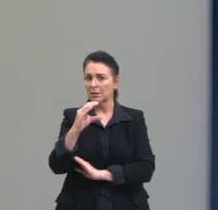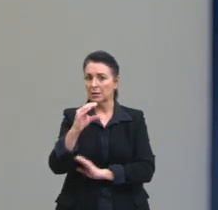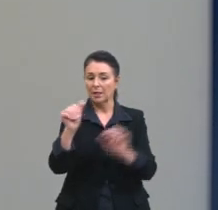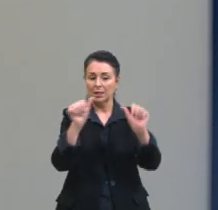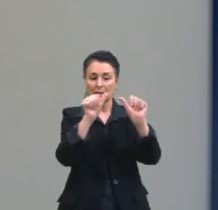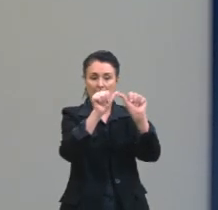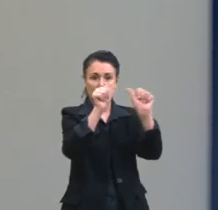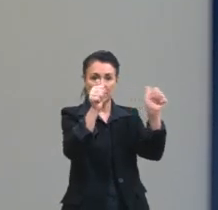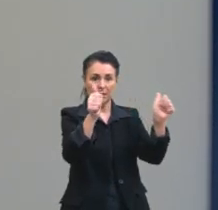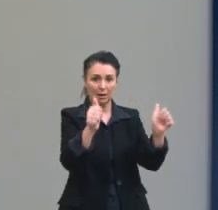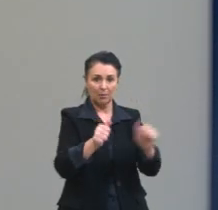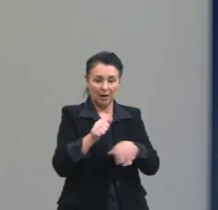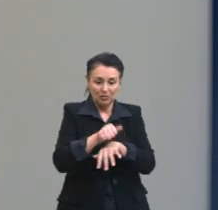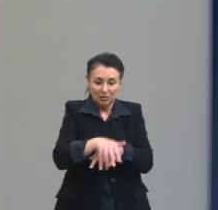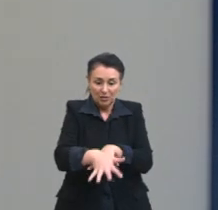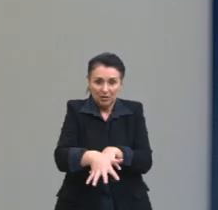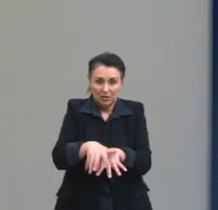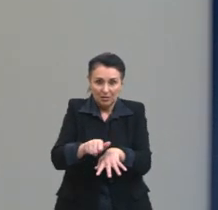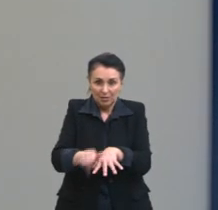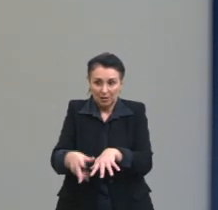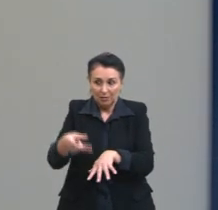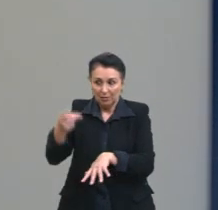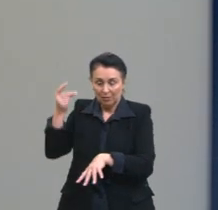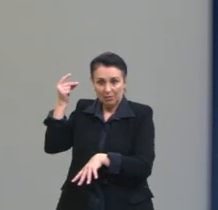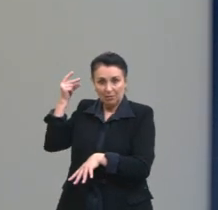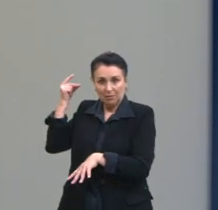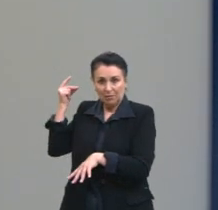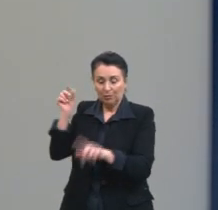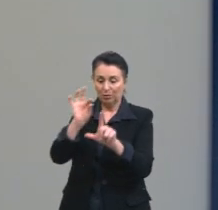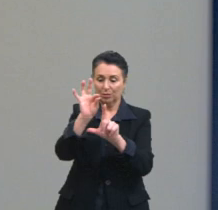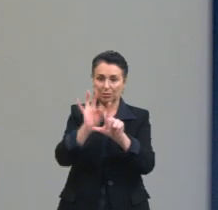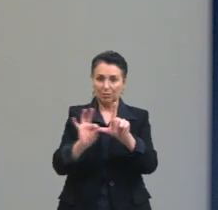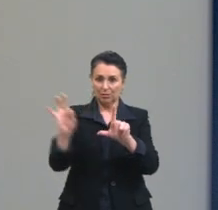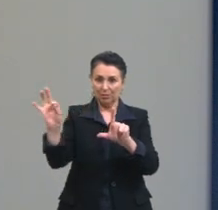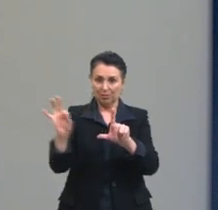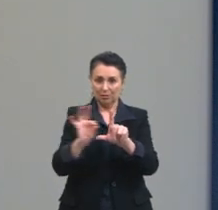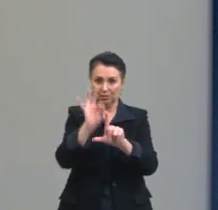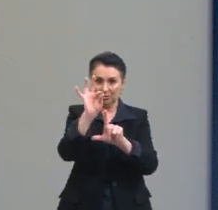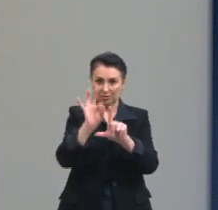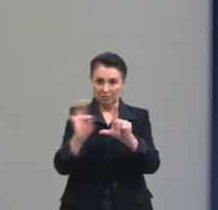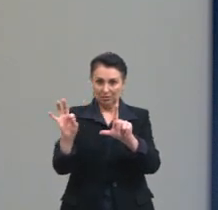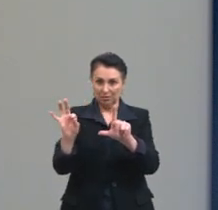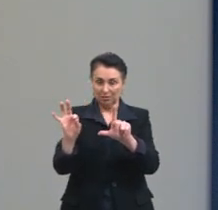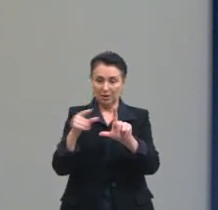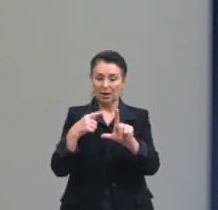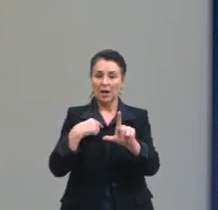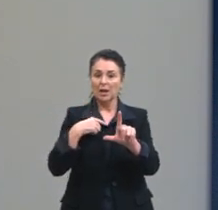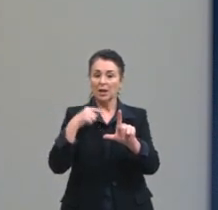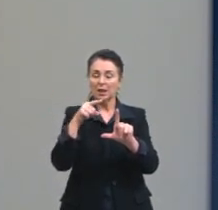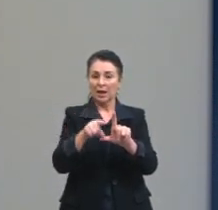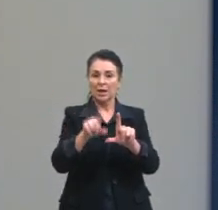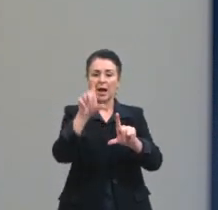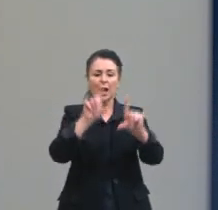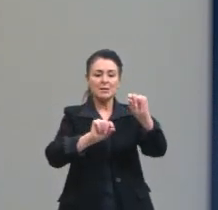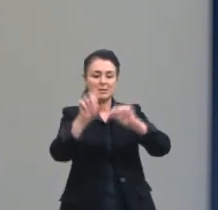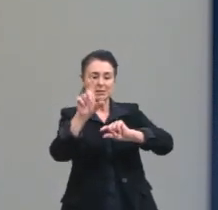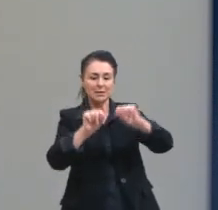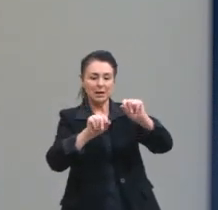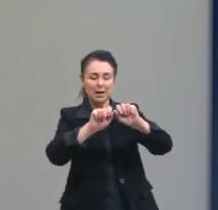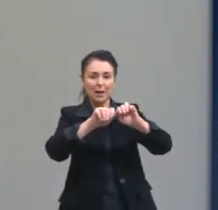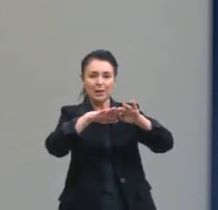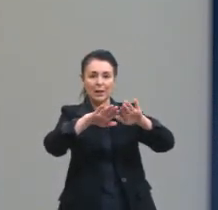na Vila genética né o cladograma Tá certo então tá afirmando que você quer a estrela do mar